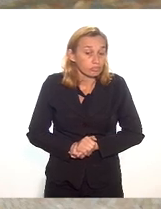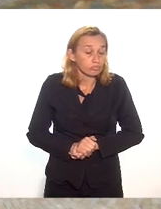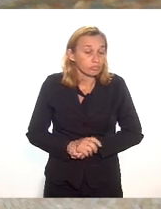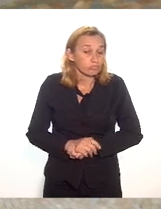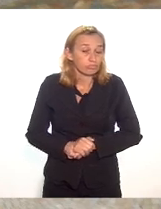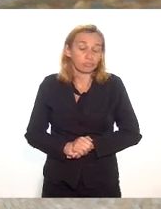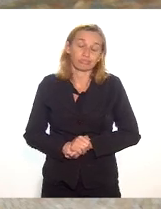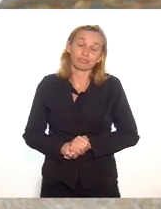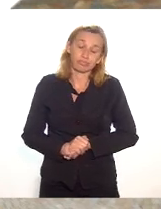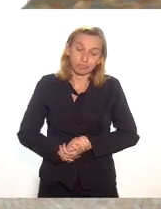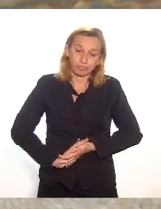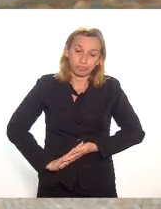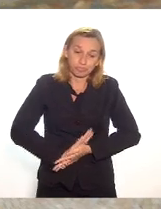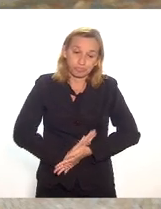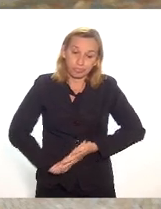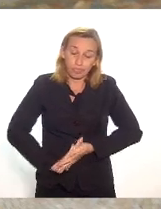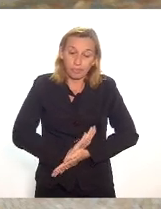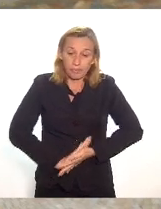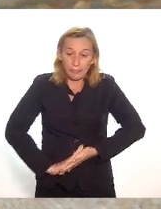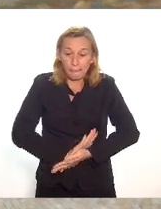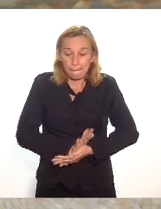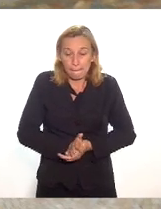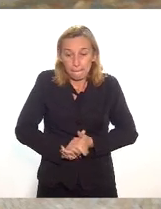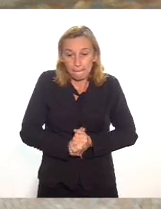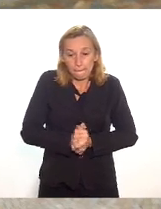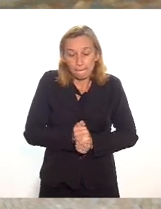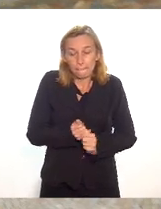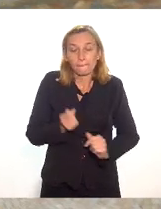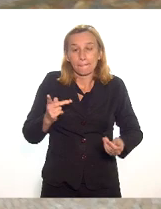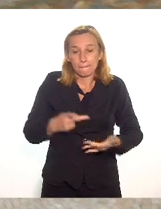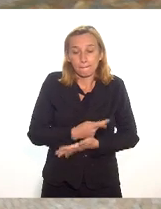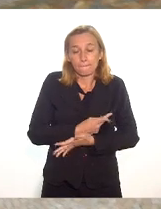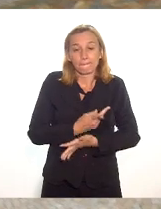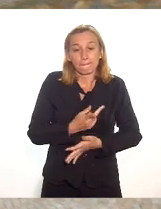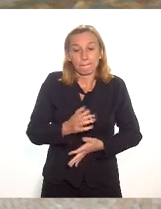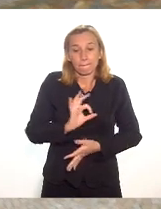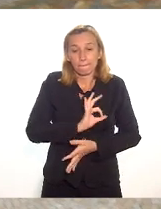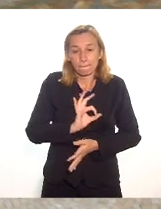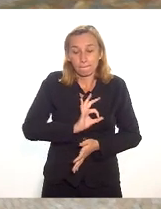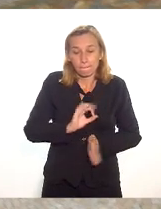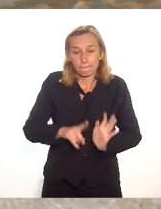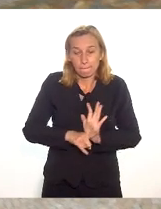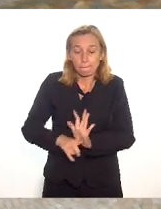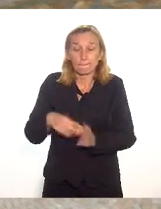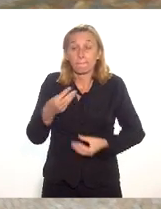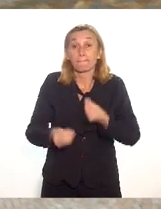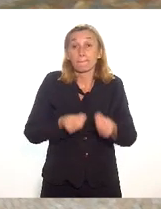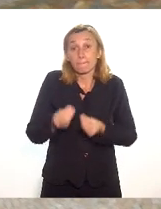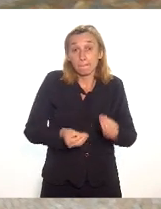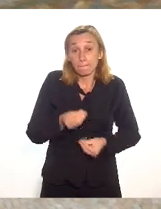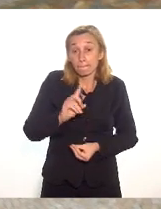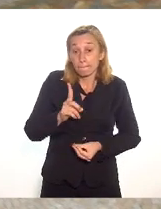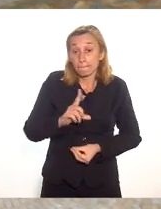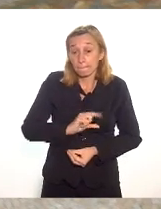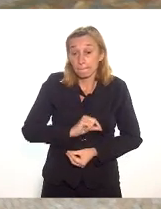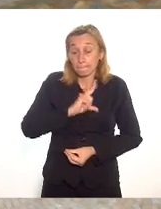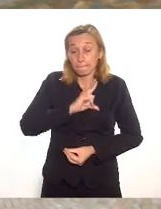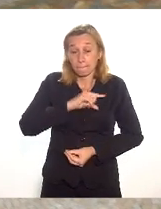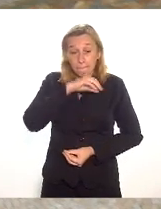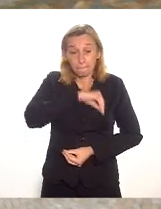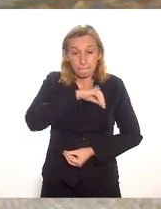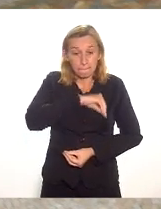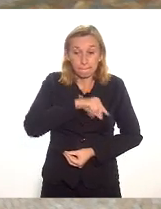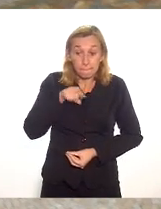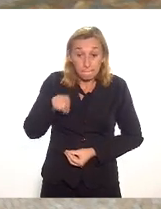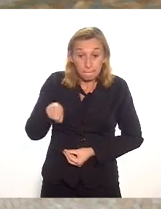tudo de errado que acontece. Como não dar aumento àqueles